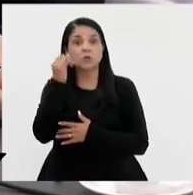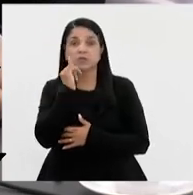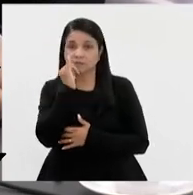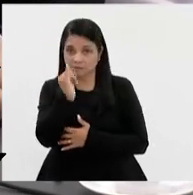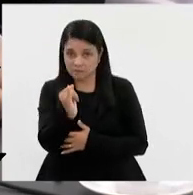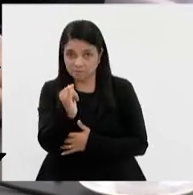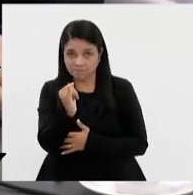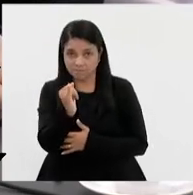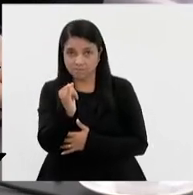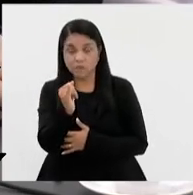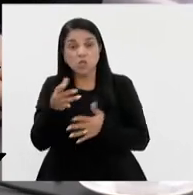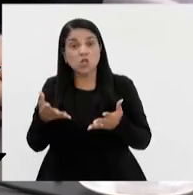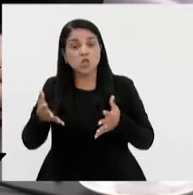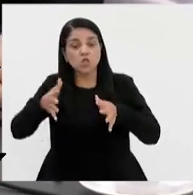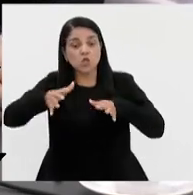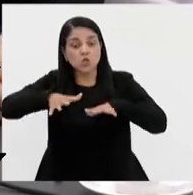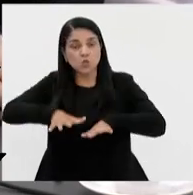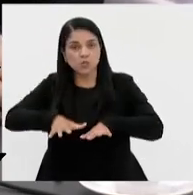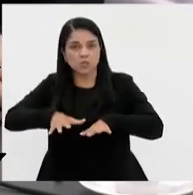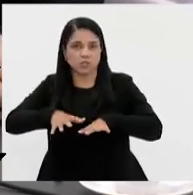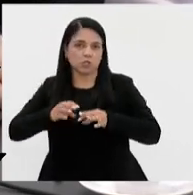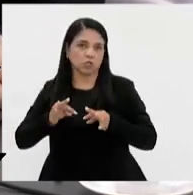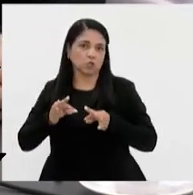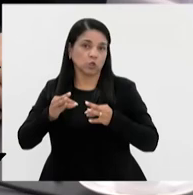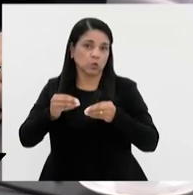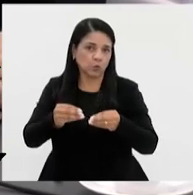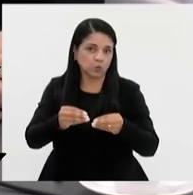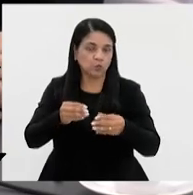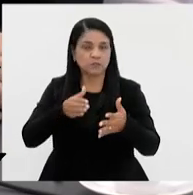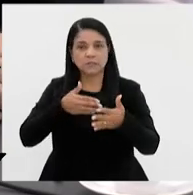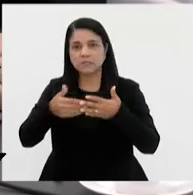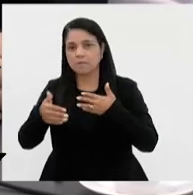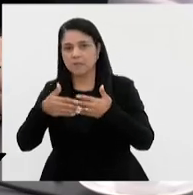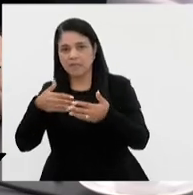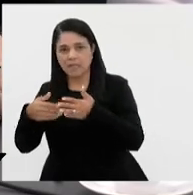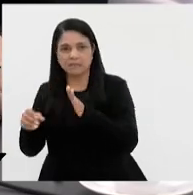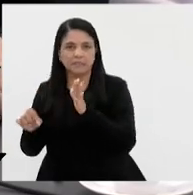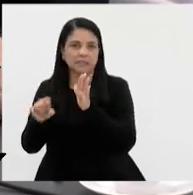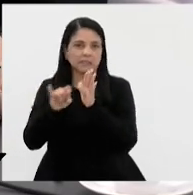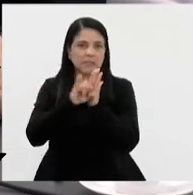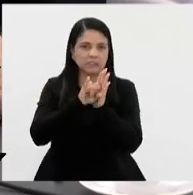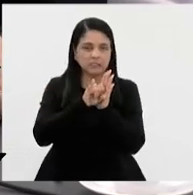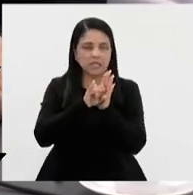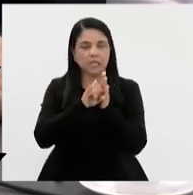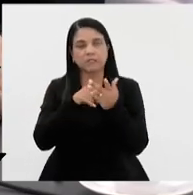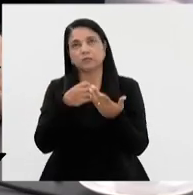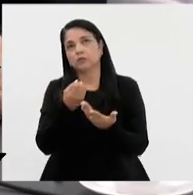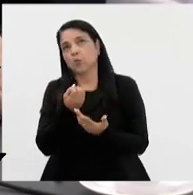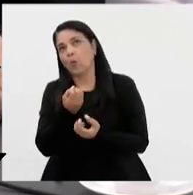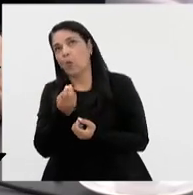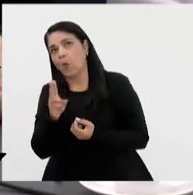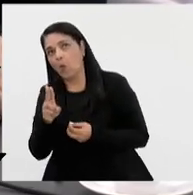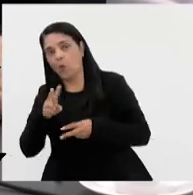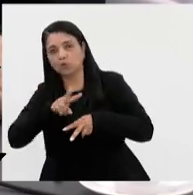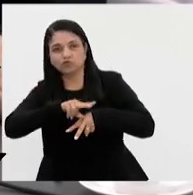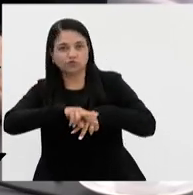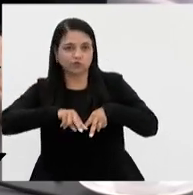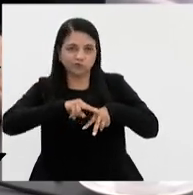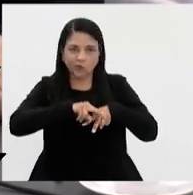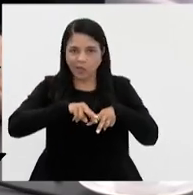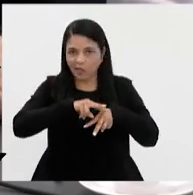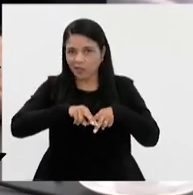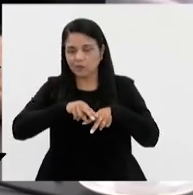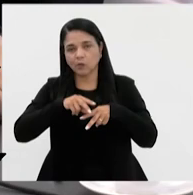nós incluirmos a todos, independentemente da posição, né, de cada